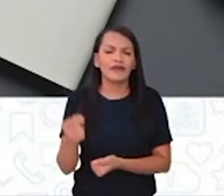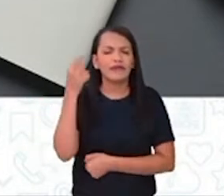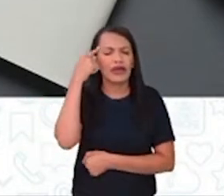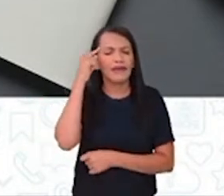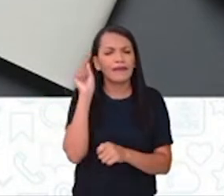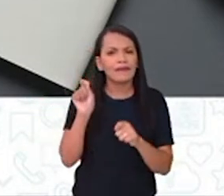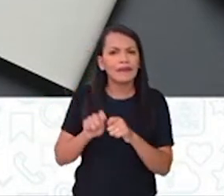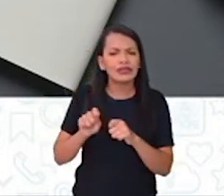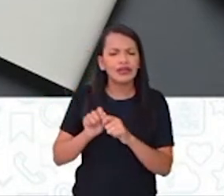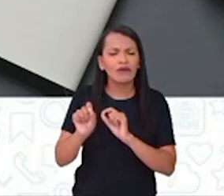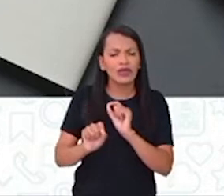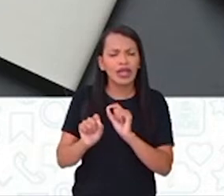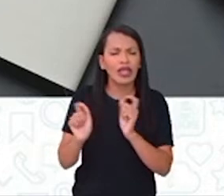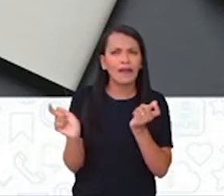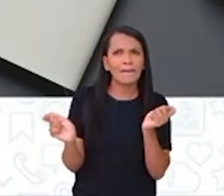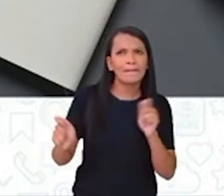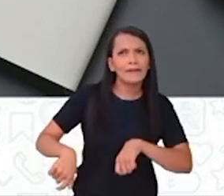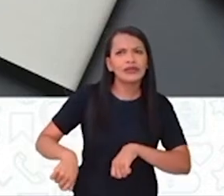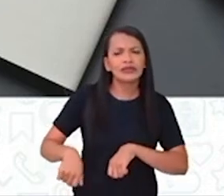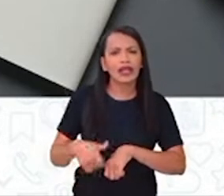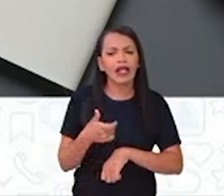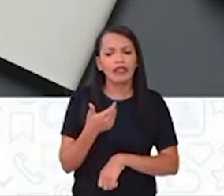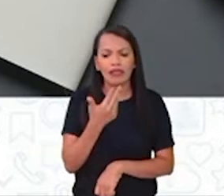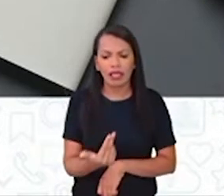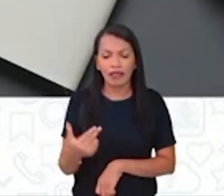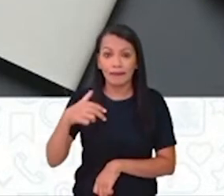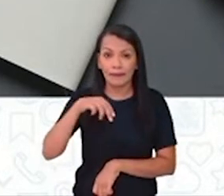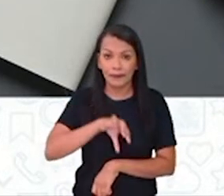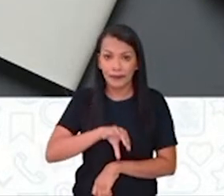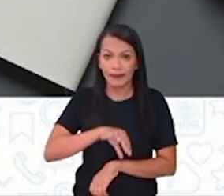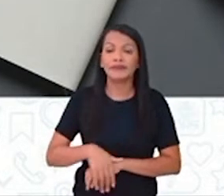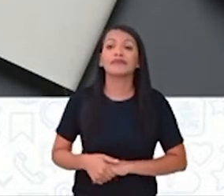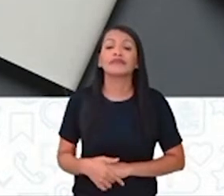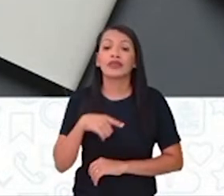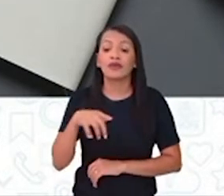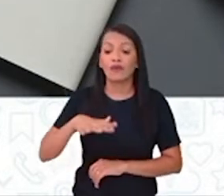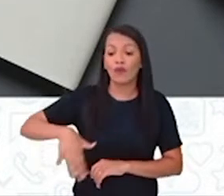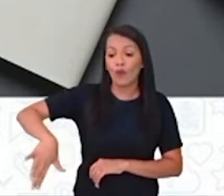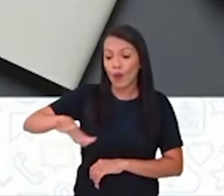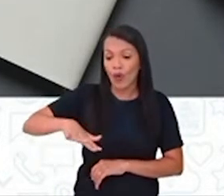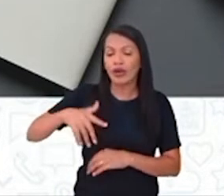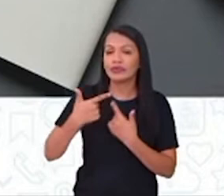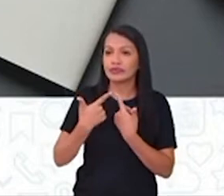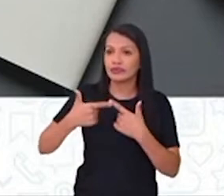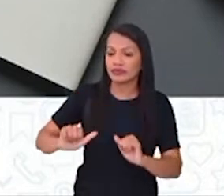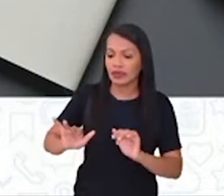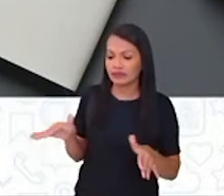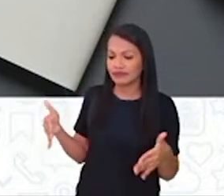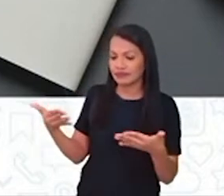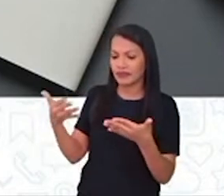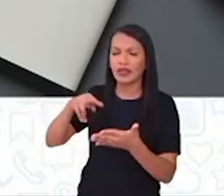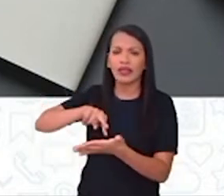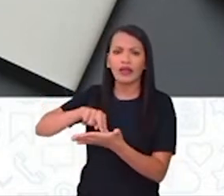sobre essa potencialidade da língua, né? Ó, é uma área da linguística voltada ao estudo do